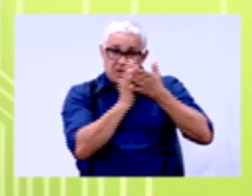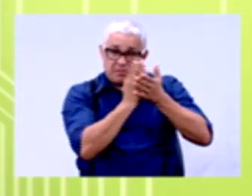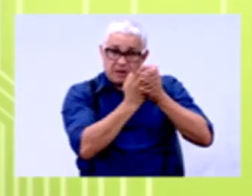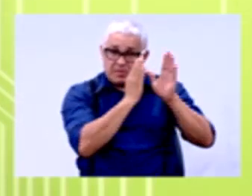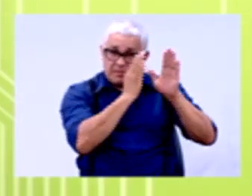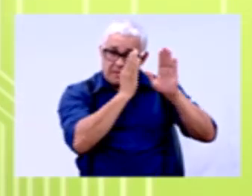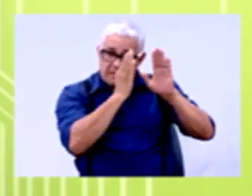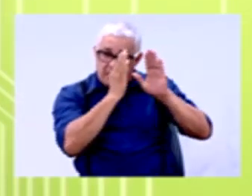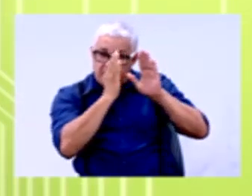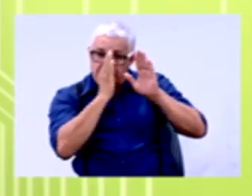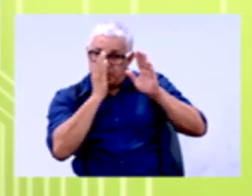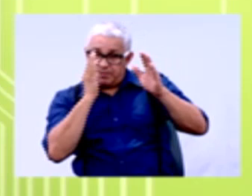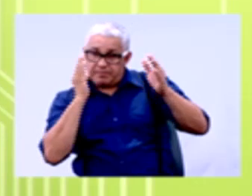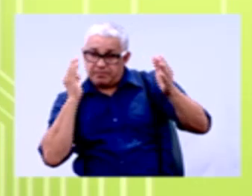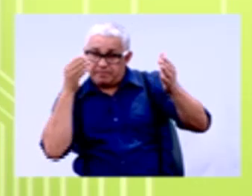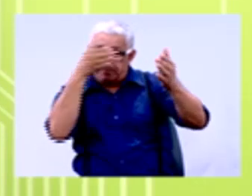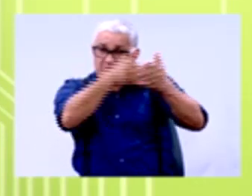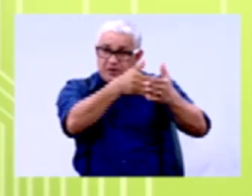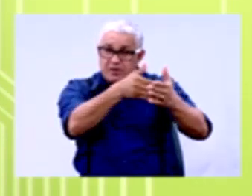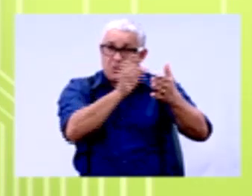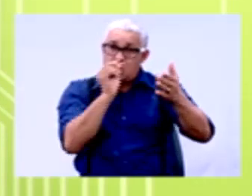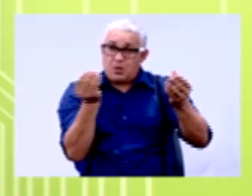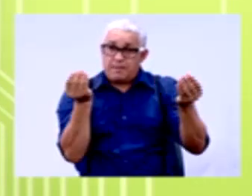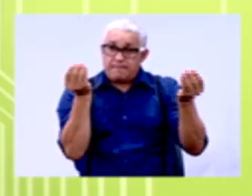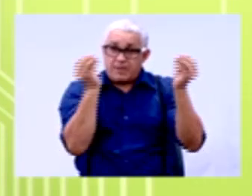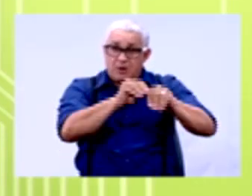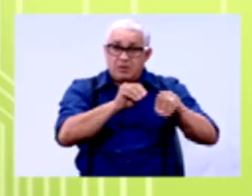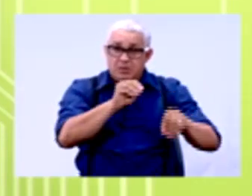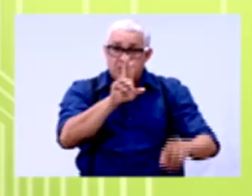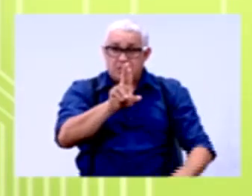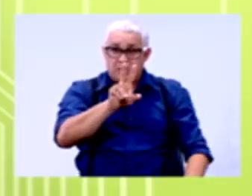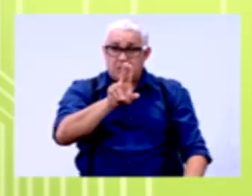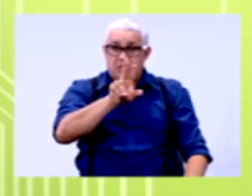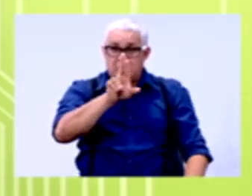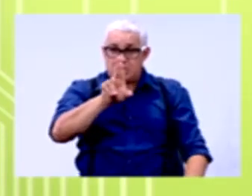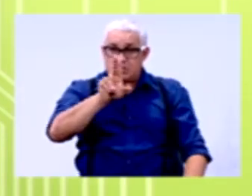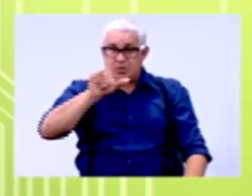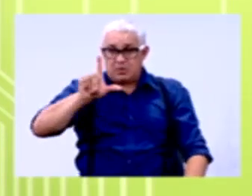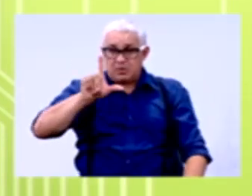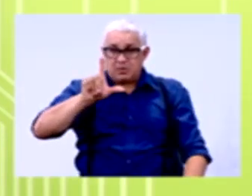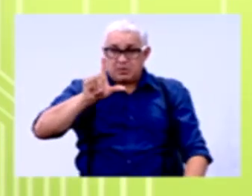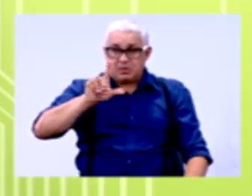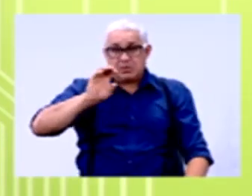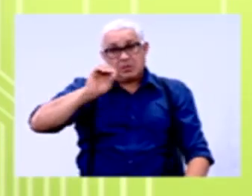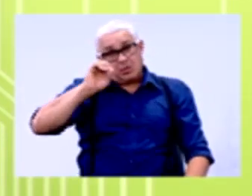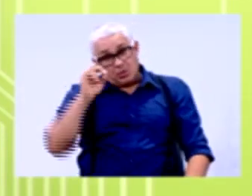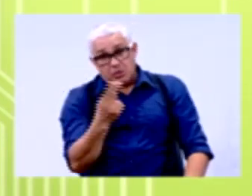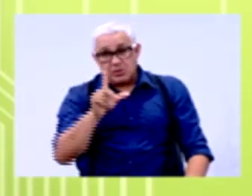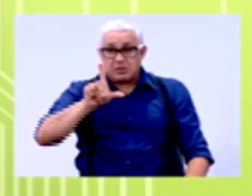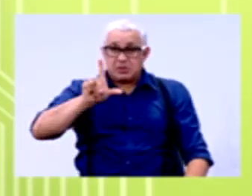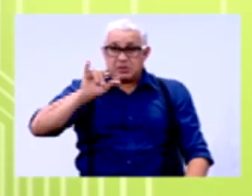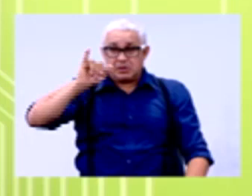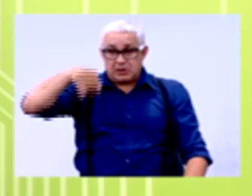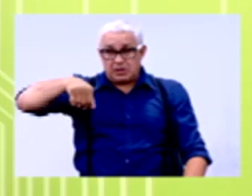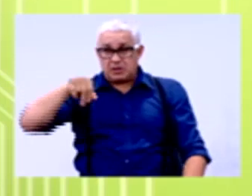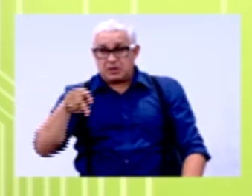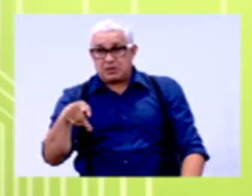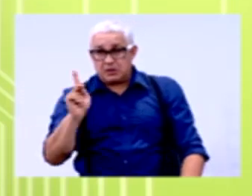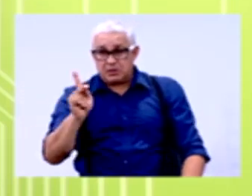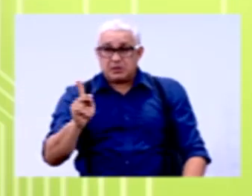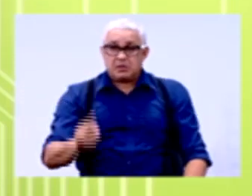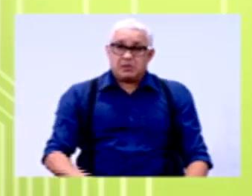até a sua fonte, né? No caso, a gente coloca uma URL, um link dentro da nossa referência lá, ou